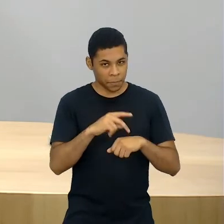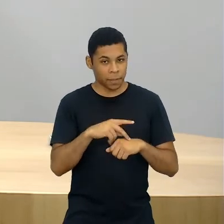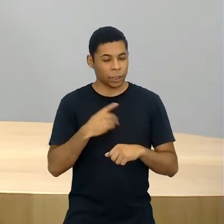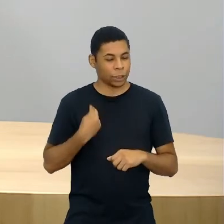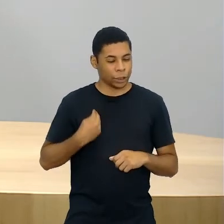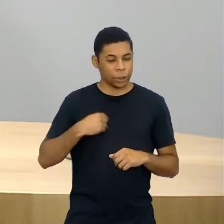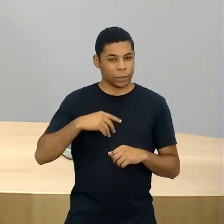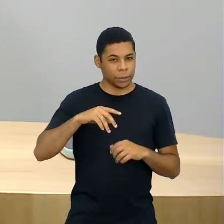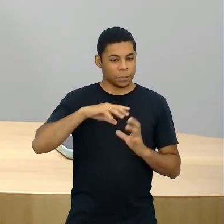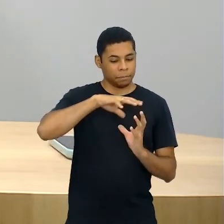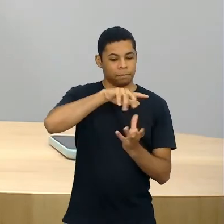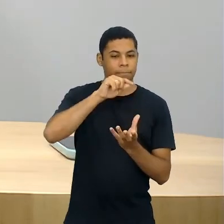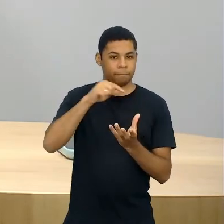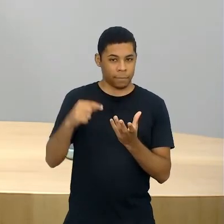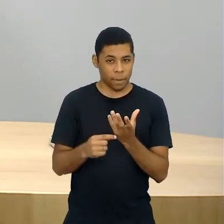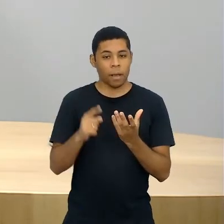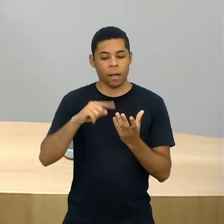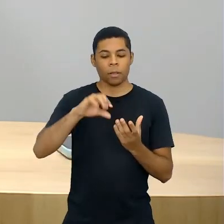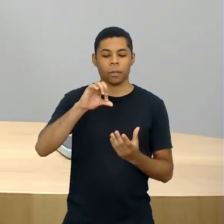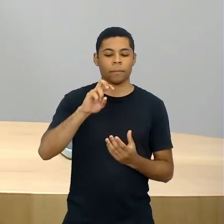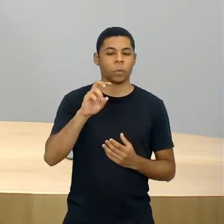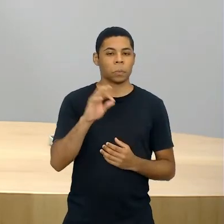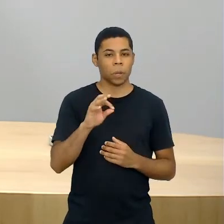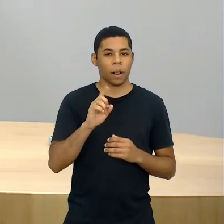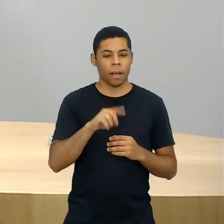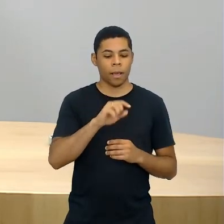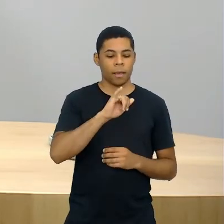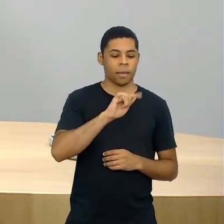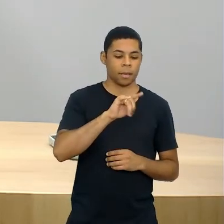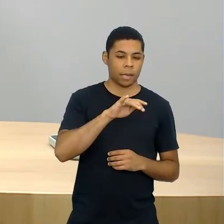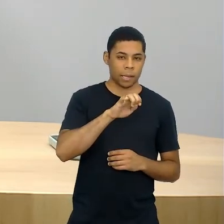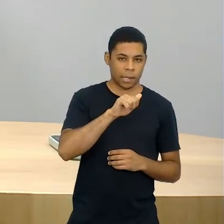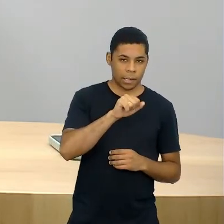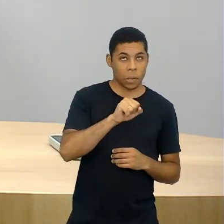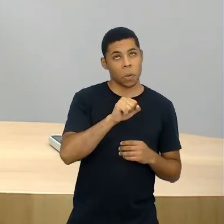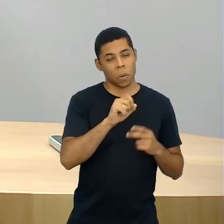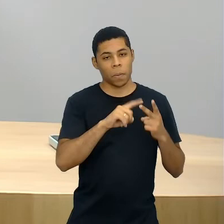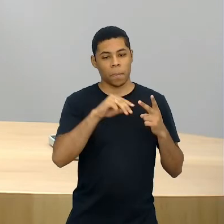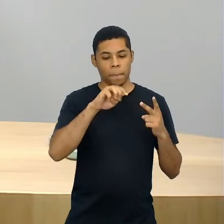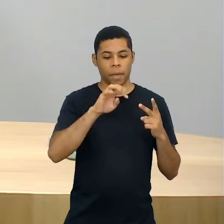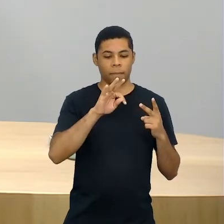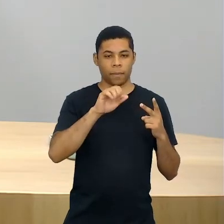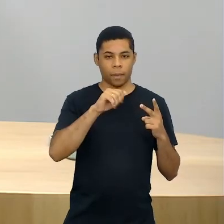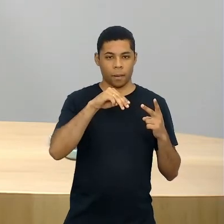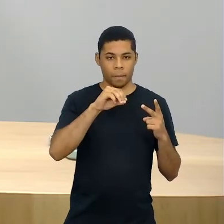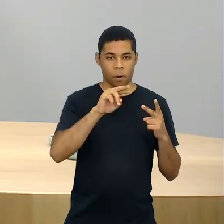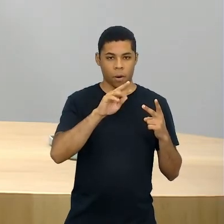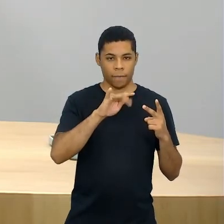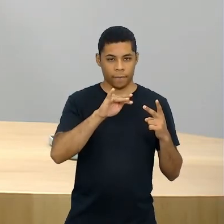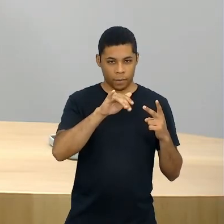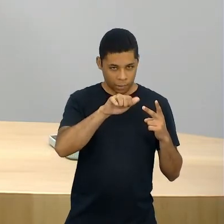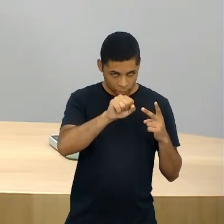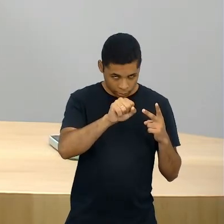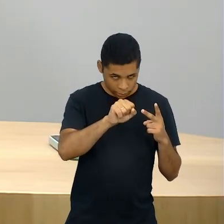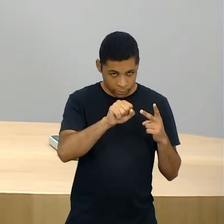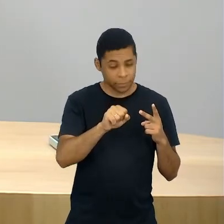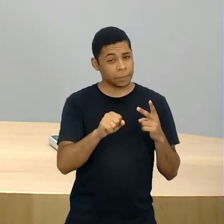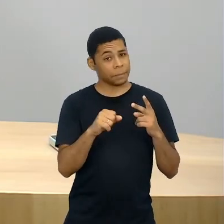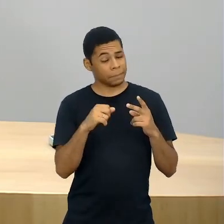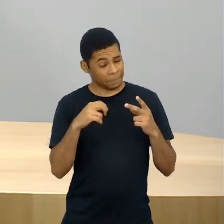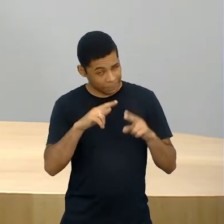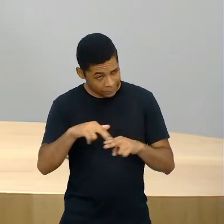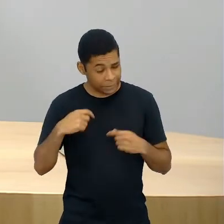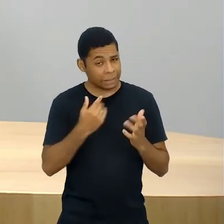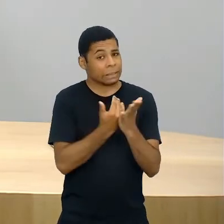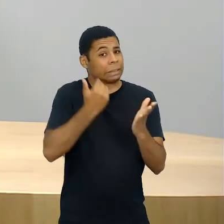nosso planeta são de rochas ígneas e rochas metamórficas, né? Então tem que dar uma ênfase, né? Até porque pelas